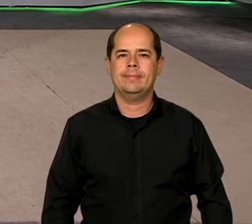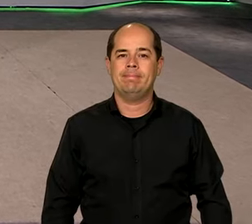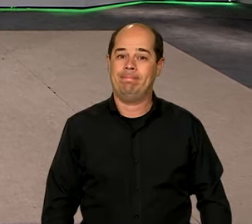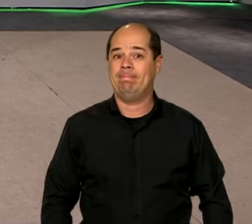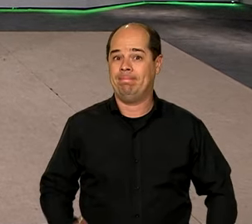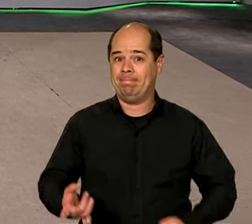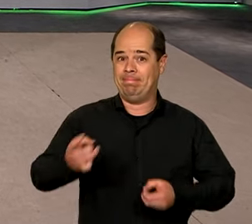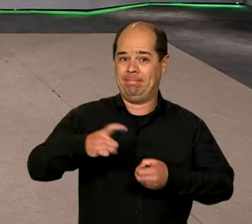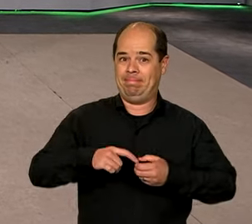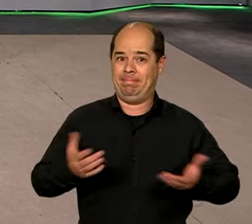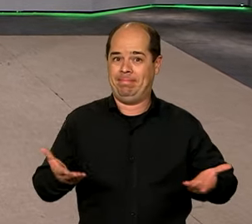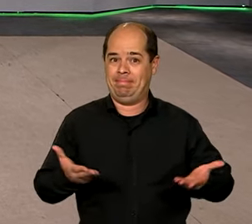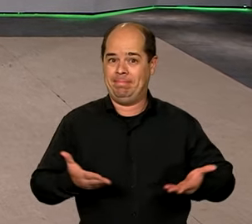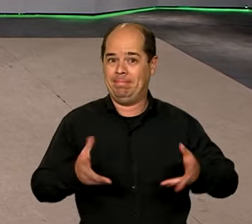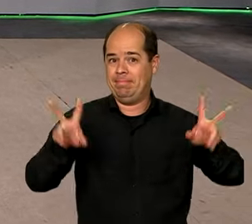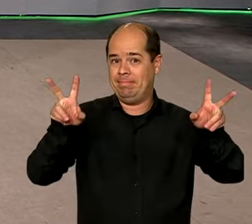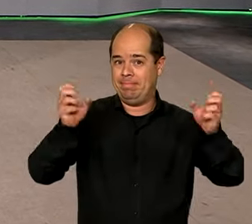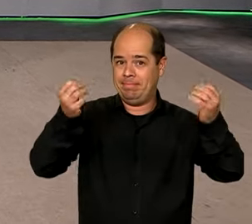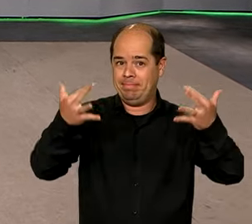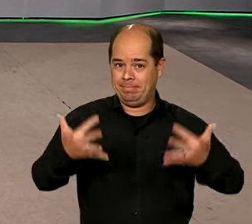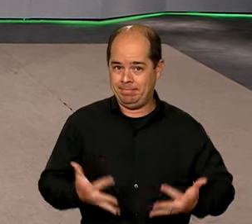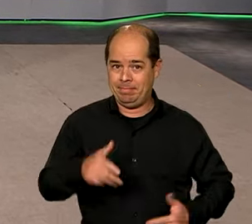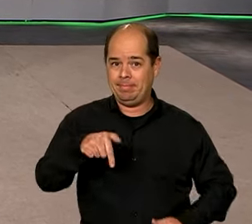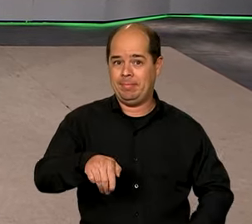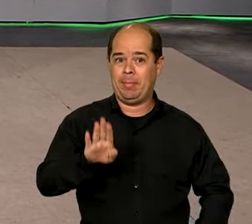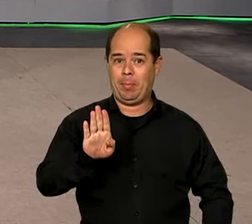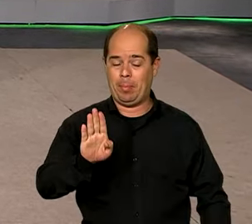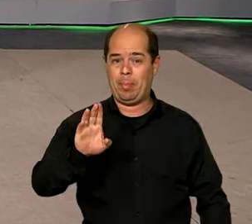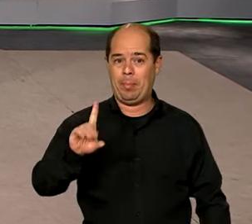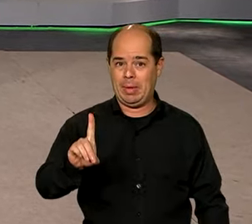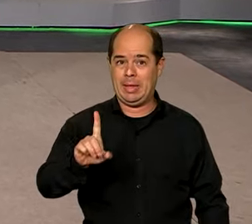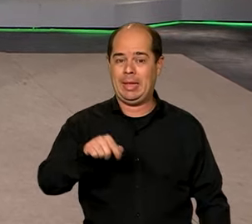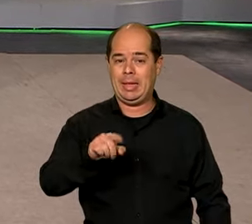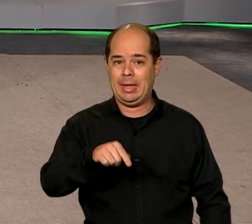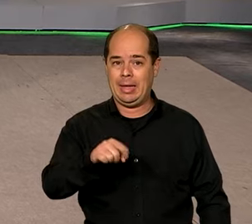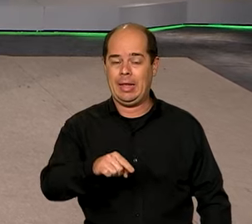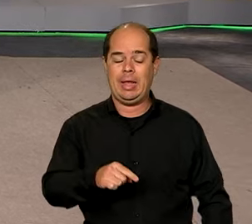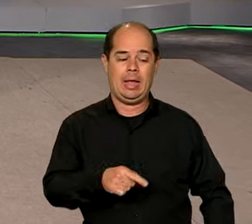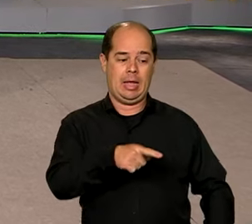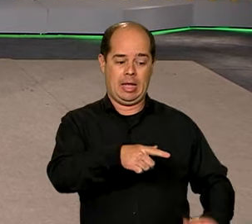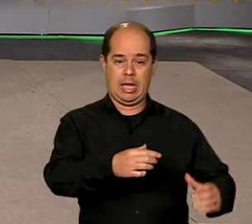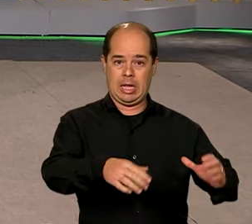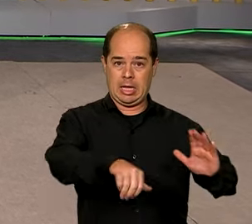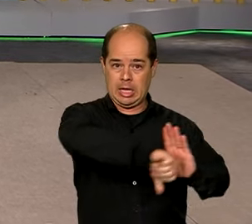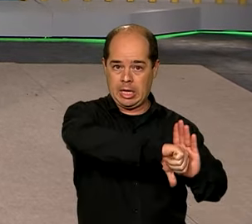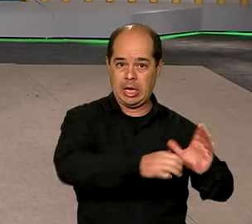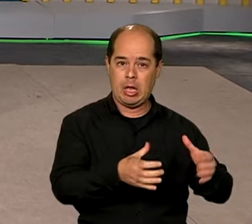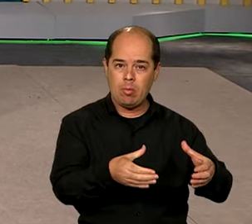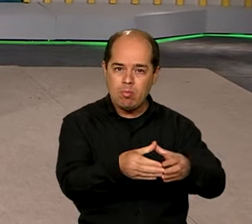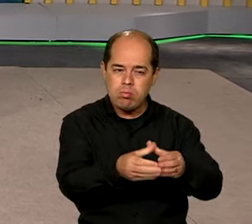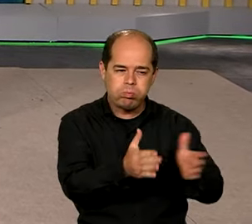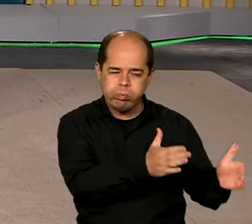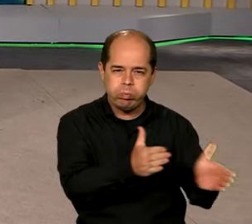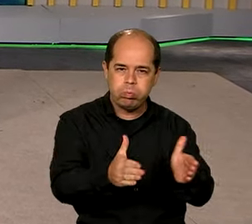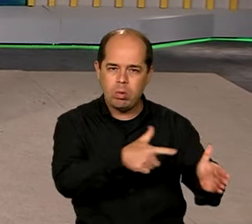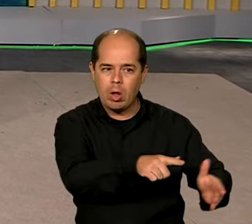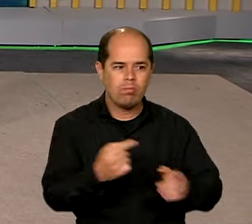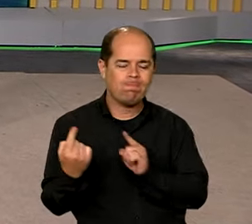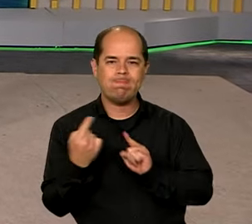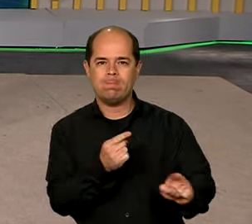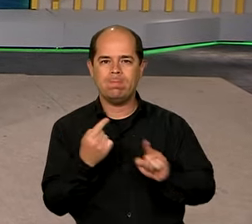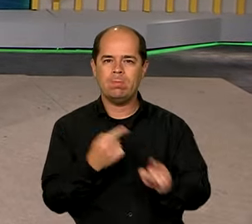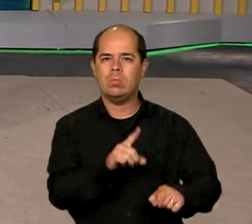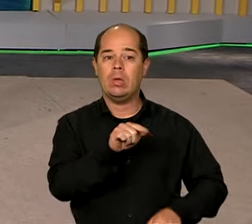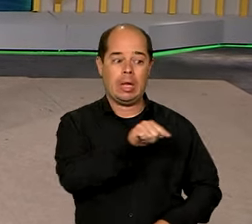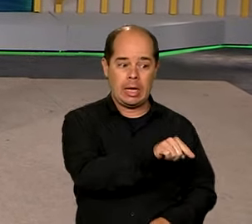Estamos de volta e agora o nosso assunto aqui no Brasil em Dia é o combate ao crime organizado, Ana. E a lavagem de dinheiro é um dos instrumentos